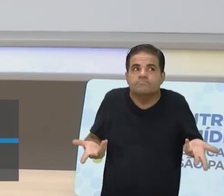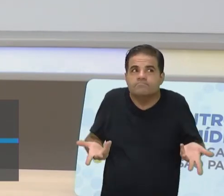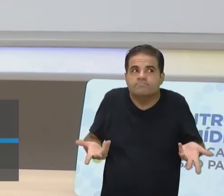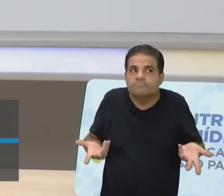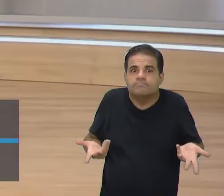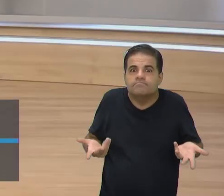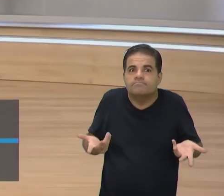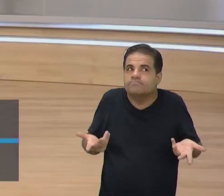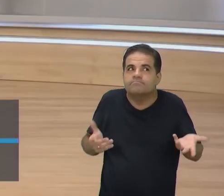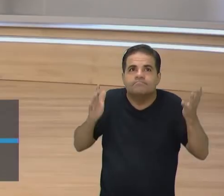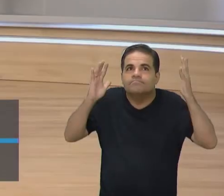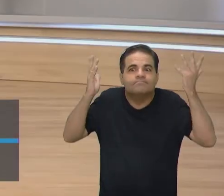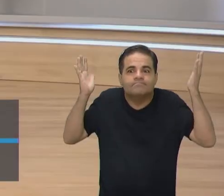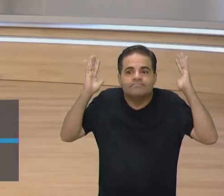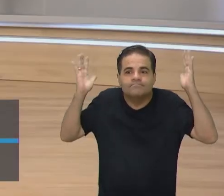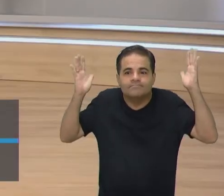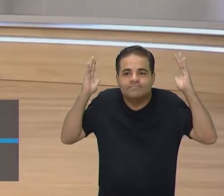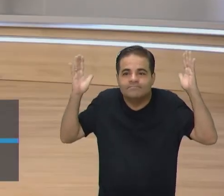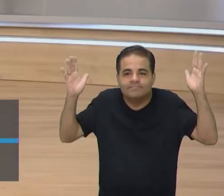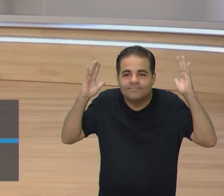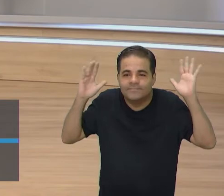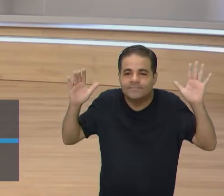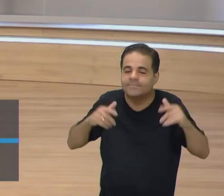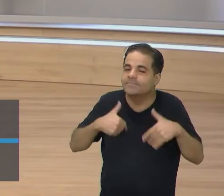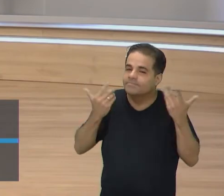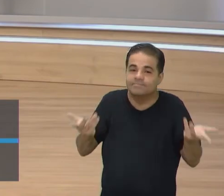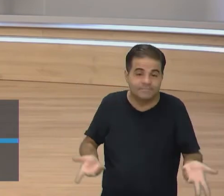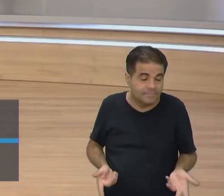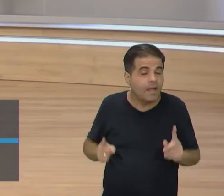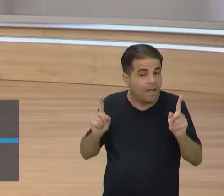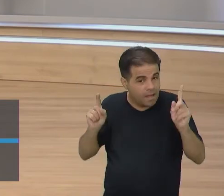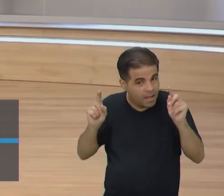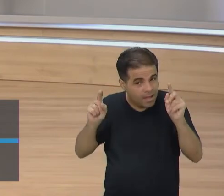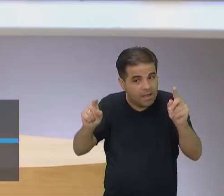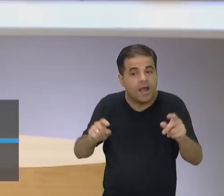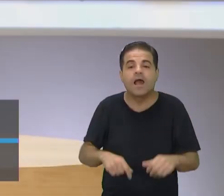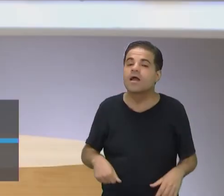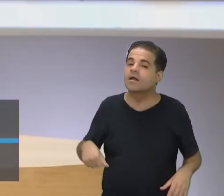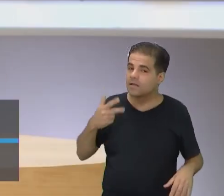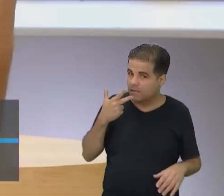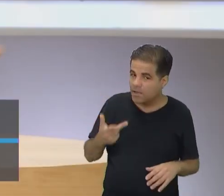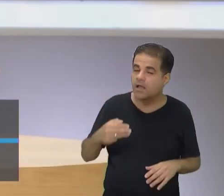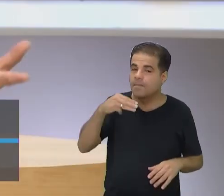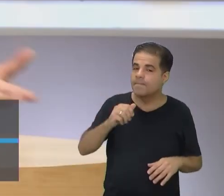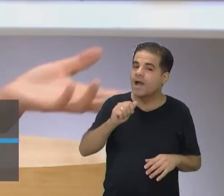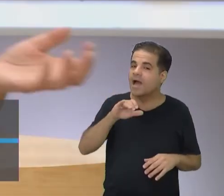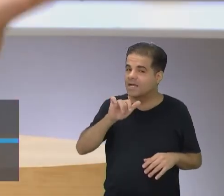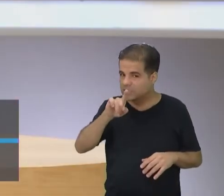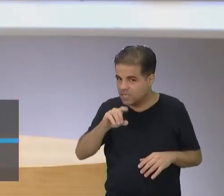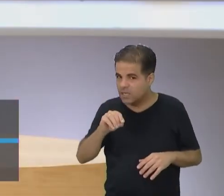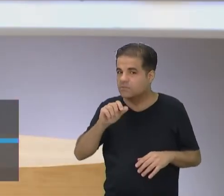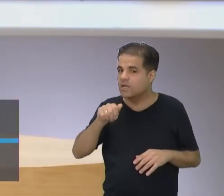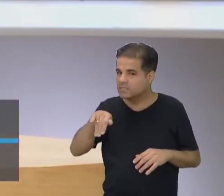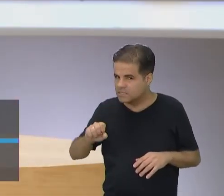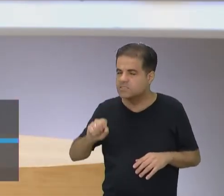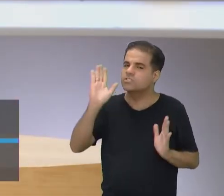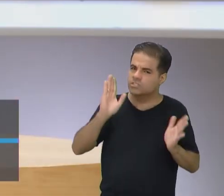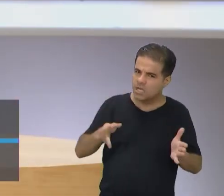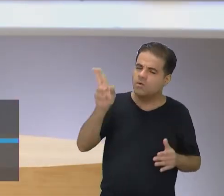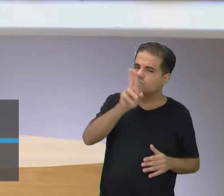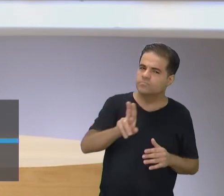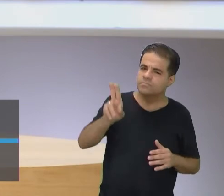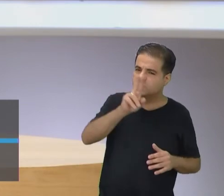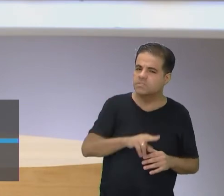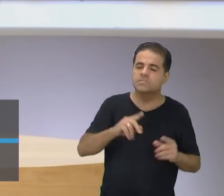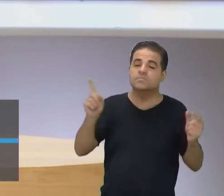Ué, cri, é isso? É. Tá certo, então. Ó, a Machado de Assis, um gênio, né? Já fazia uso, não, na